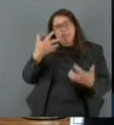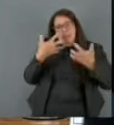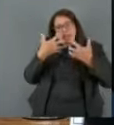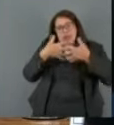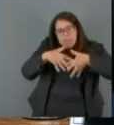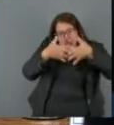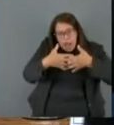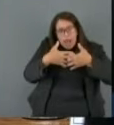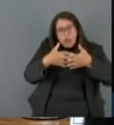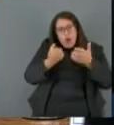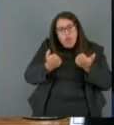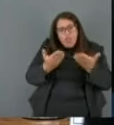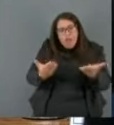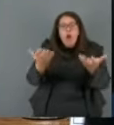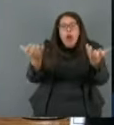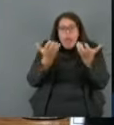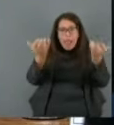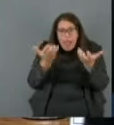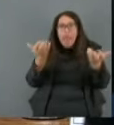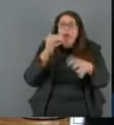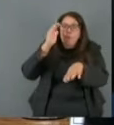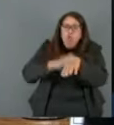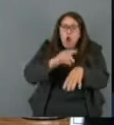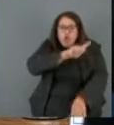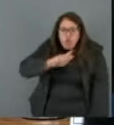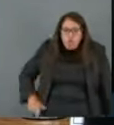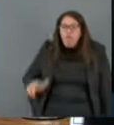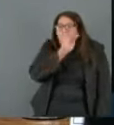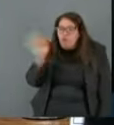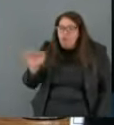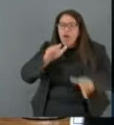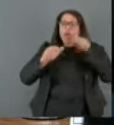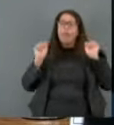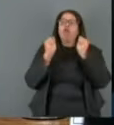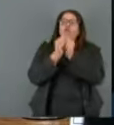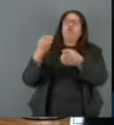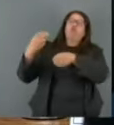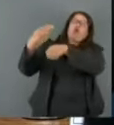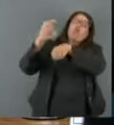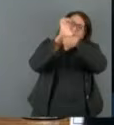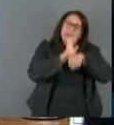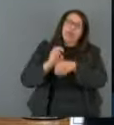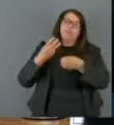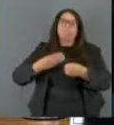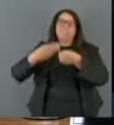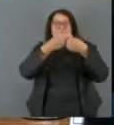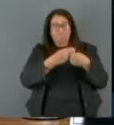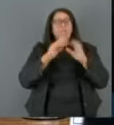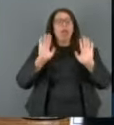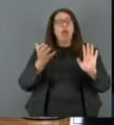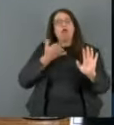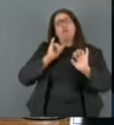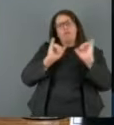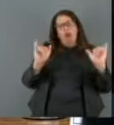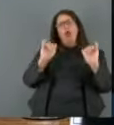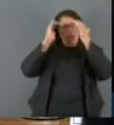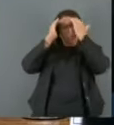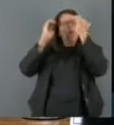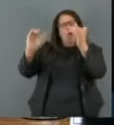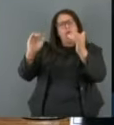lista, oferecendo a mão aos estados e aos municípios para cooperarmos. Eu queria dizer, senadora Margarete, com todo respeito, que da nossa parte